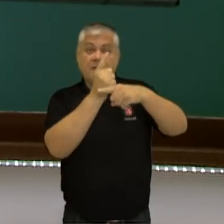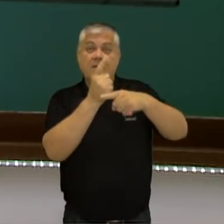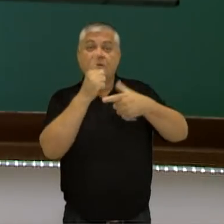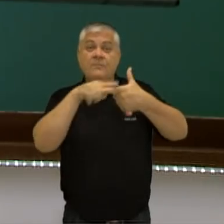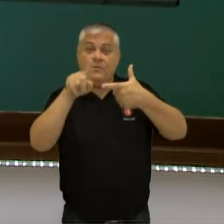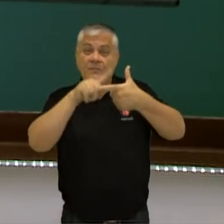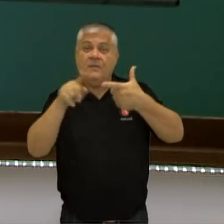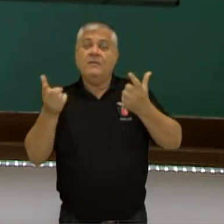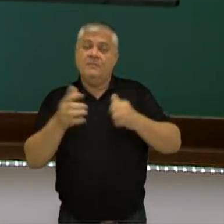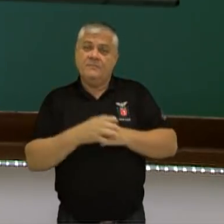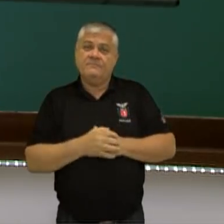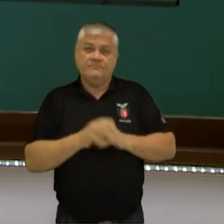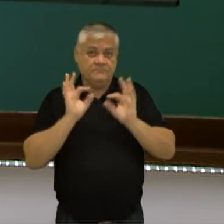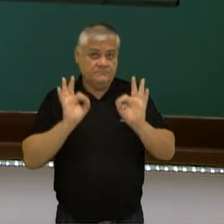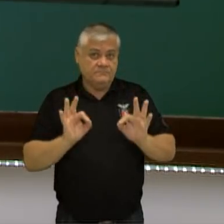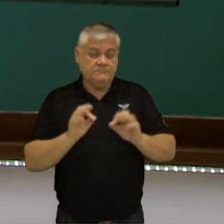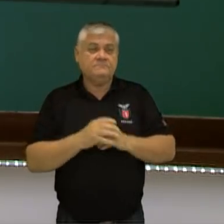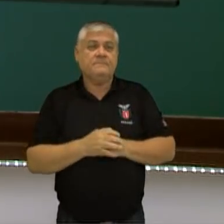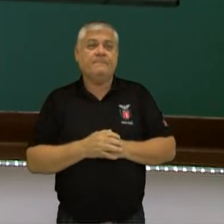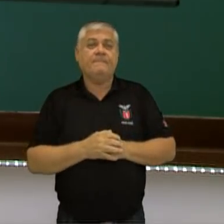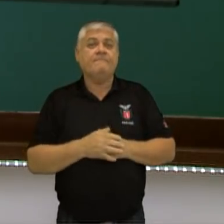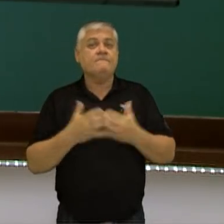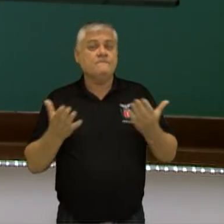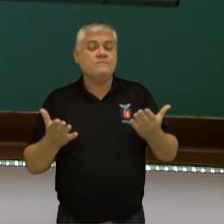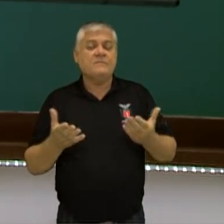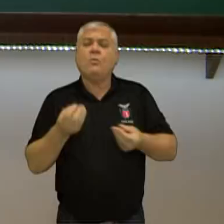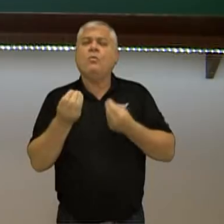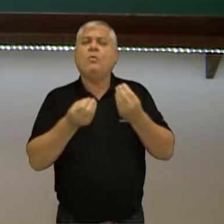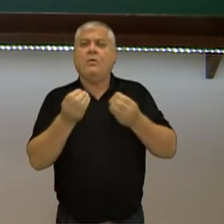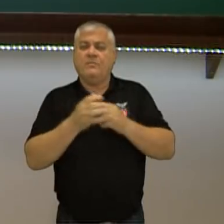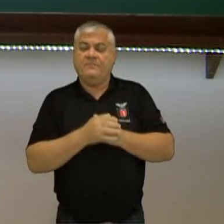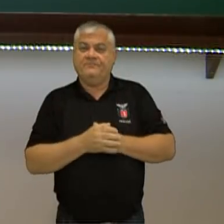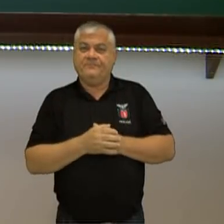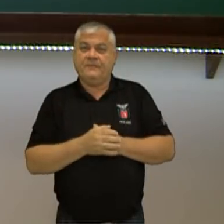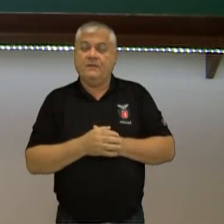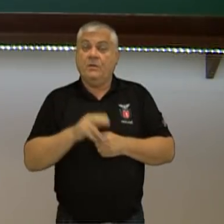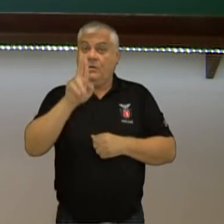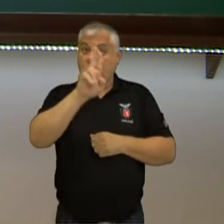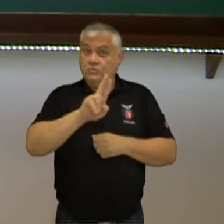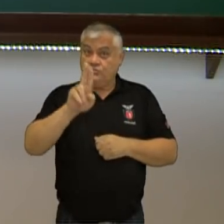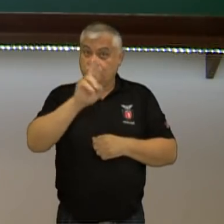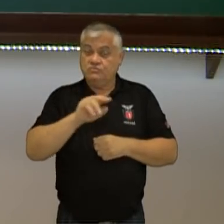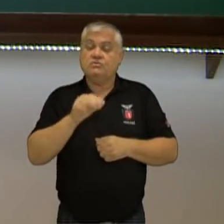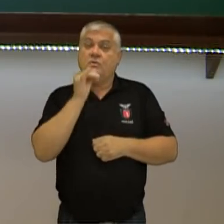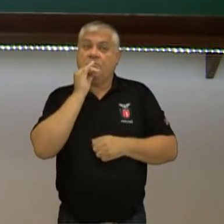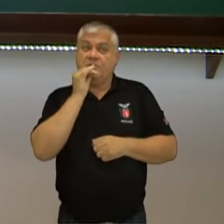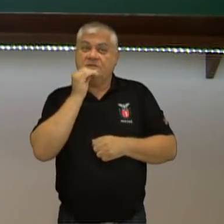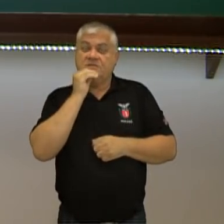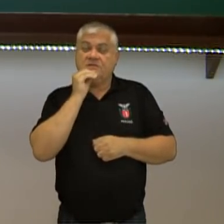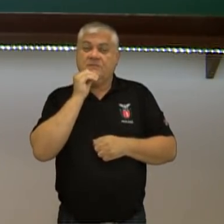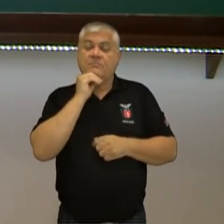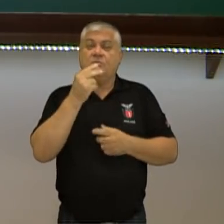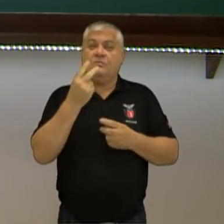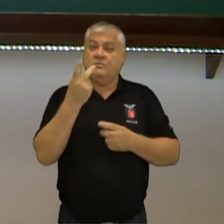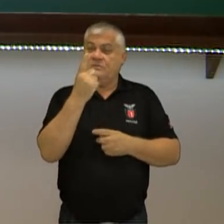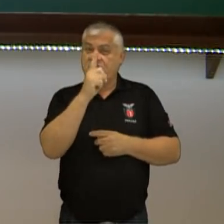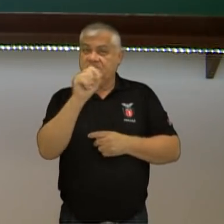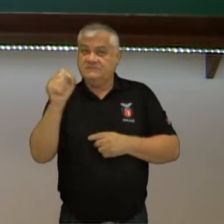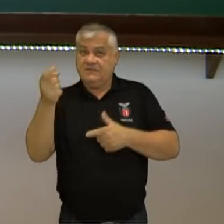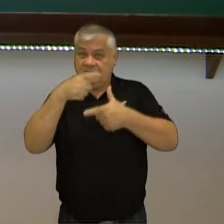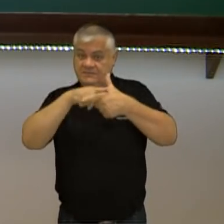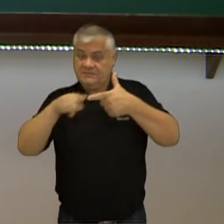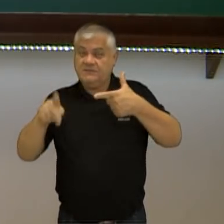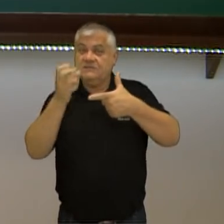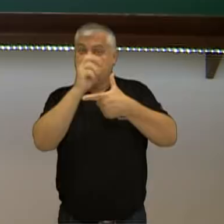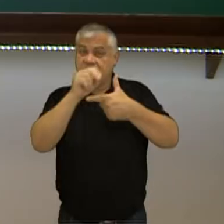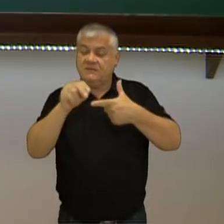situações de problema. Certo? Então, como é que a gente fez? A gente usou uma fração equivalente com o denominador 100. Tá? Então, é uma estratégia